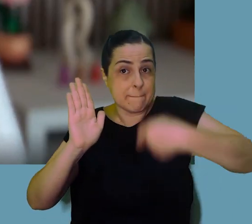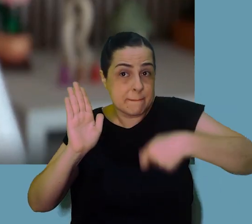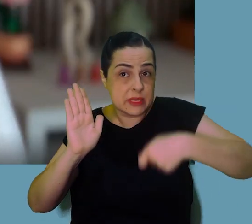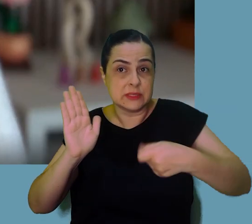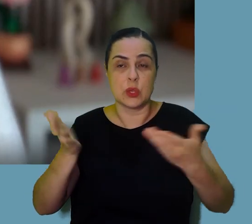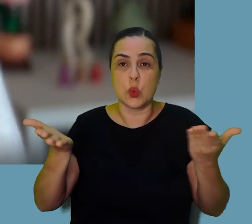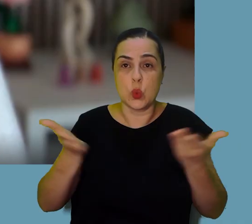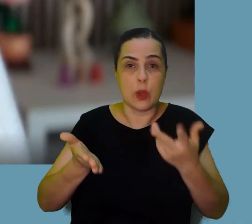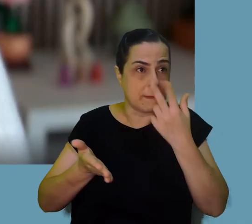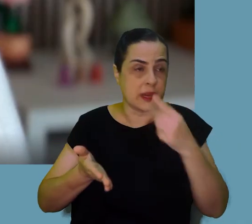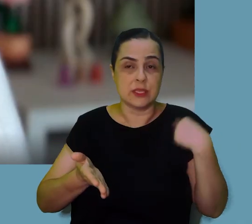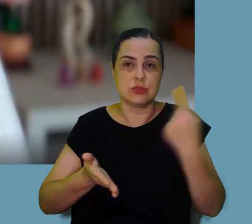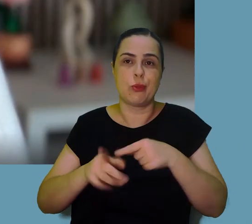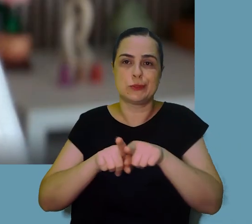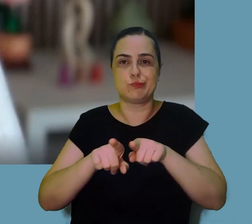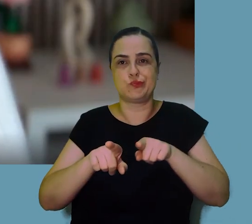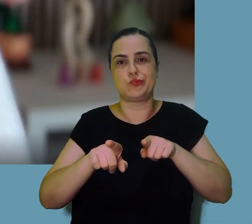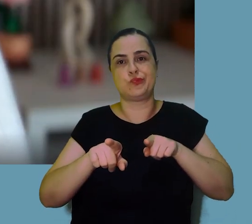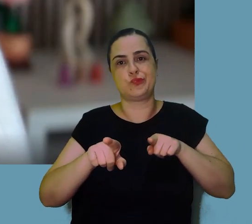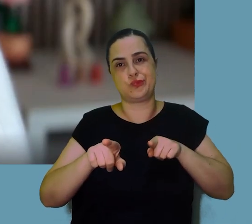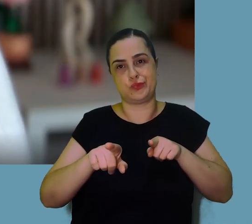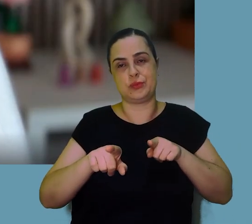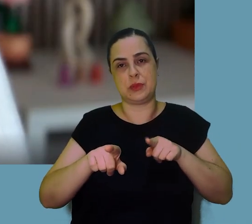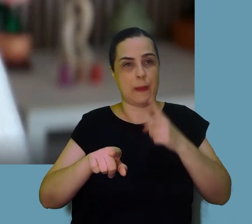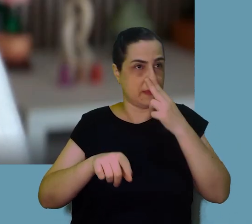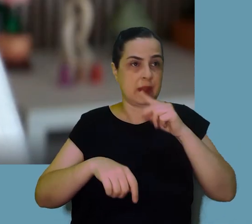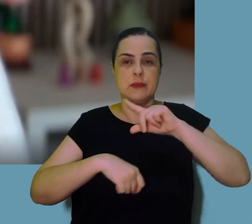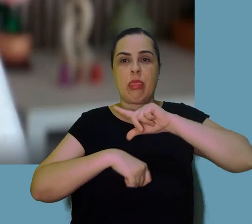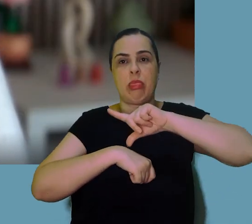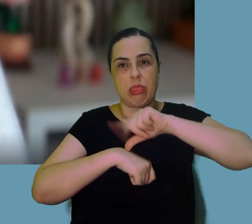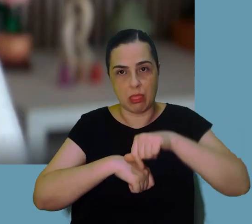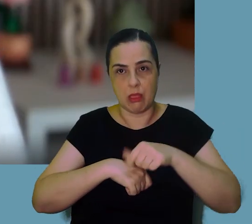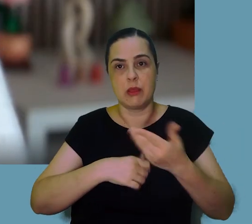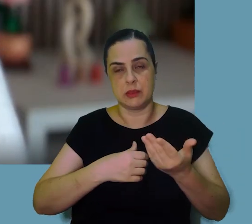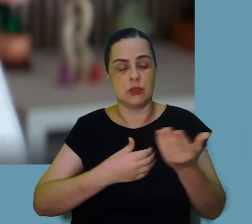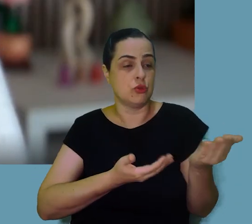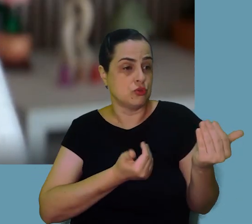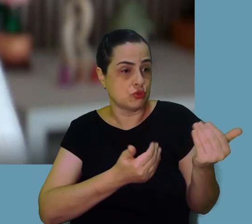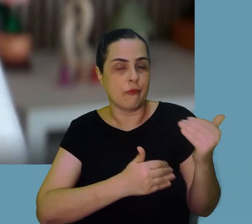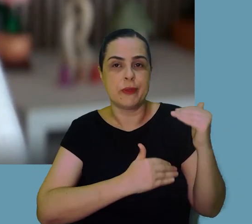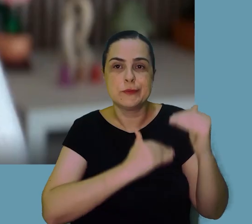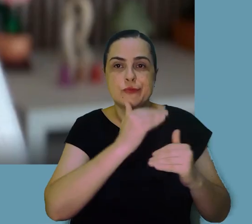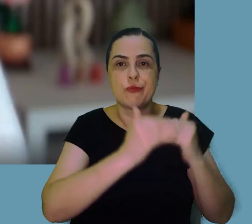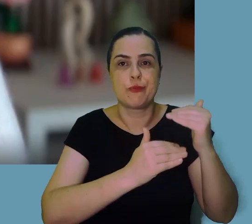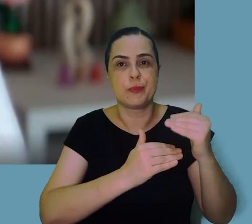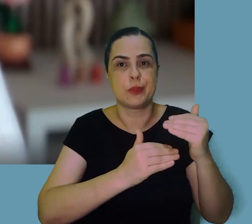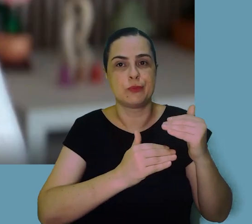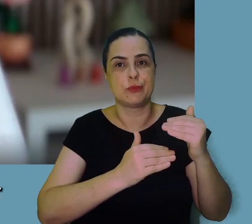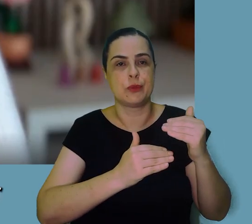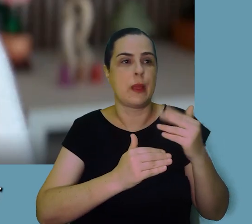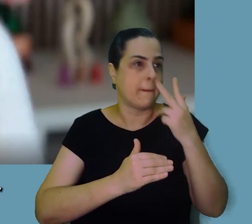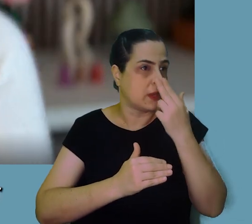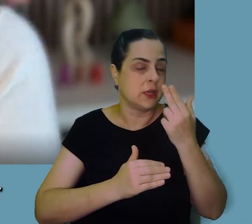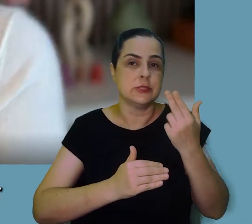está muito atrás, quando a gente olha o desenvolvimento, né, desses jovens que estão entrando dentro das